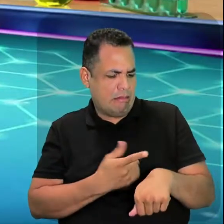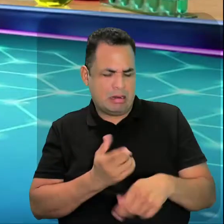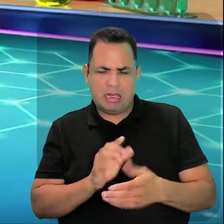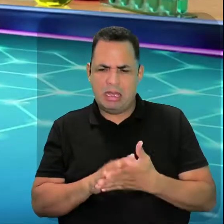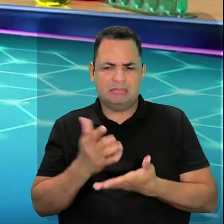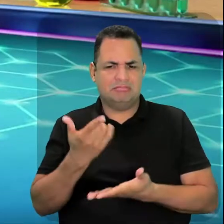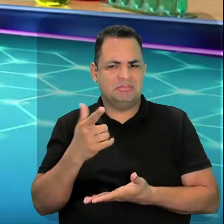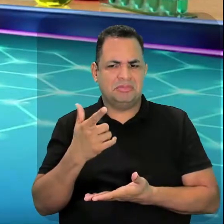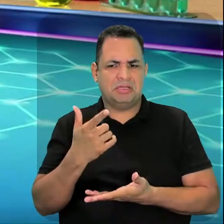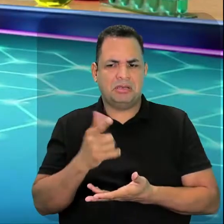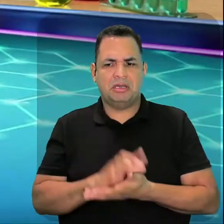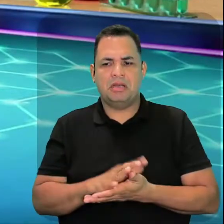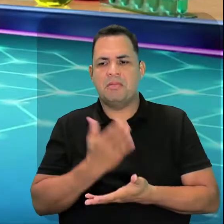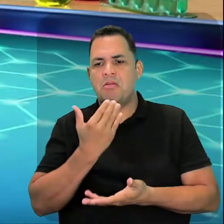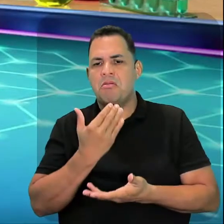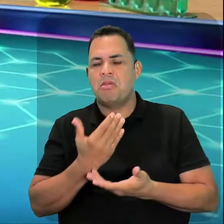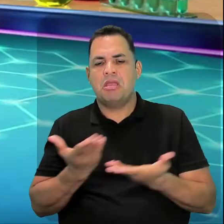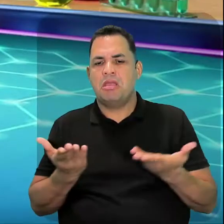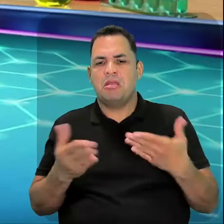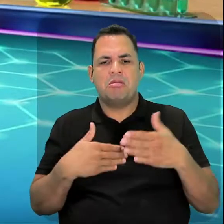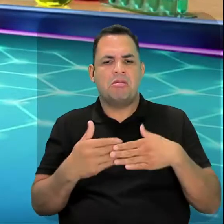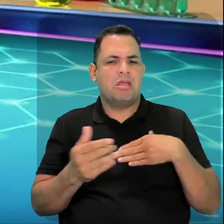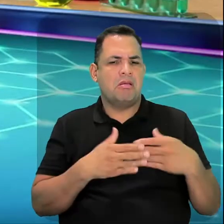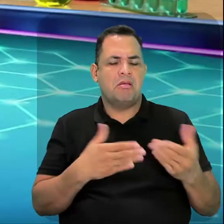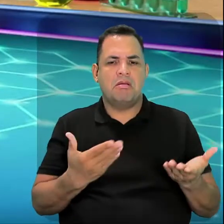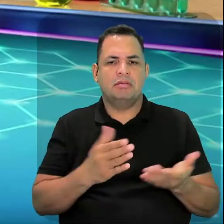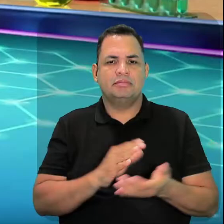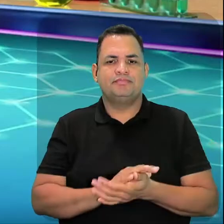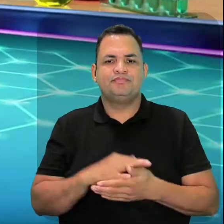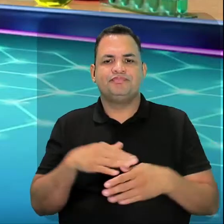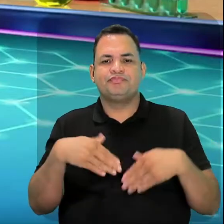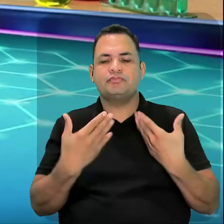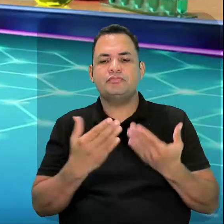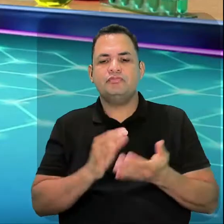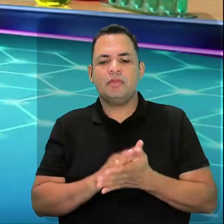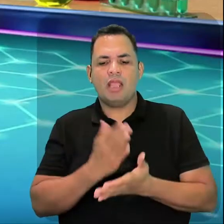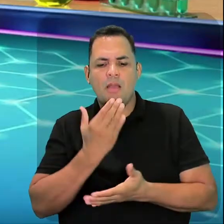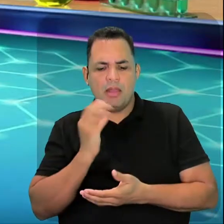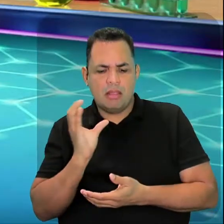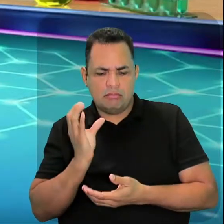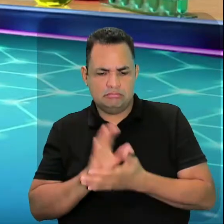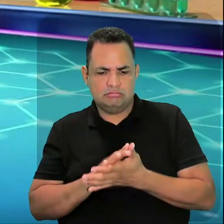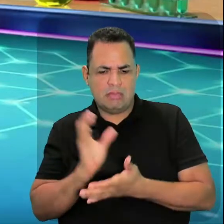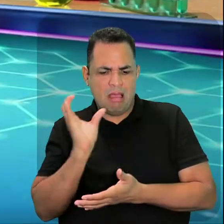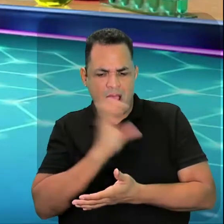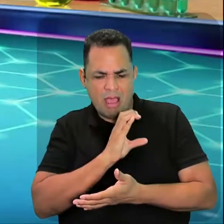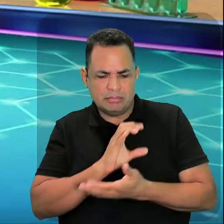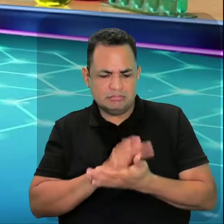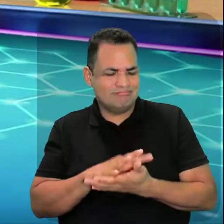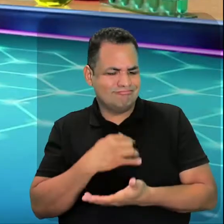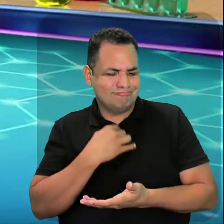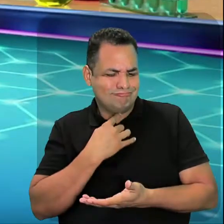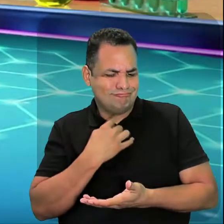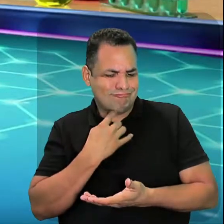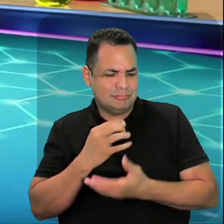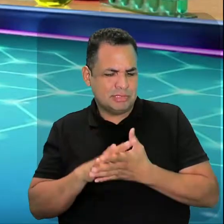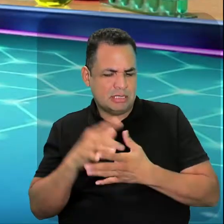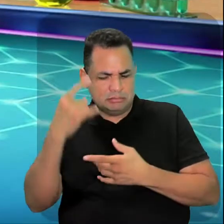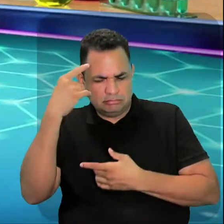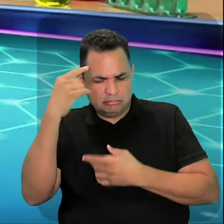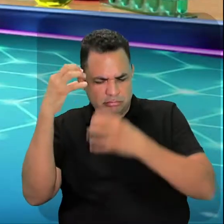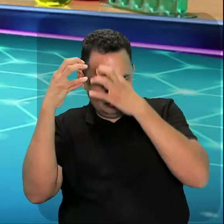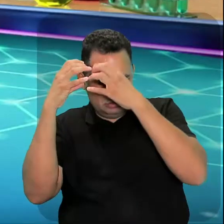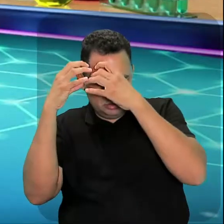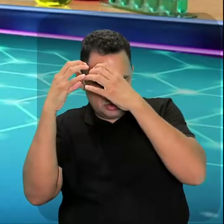necessidade maior de alimento, porque quando você está comendo rápido, não dá tempo do teu cérebro